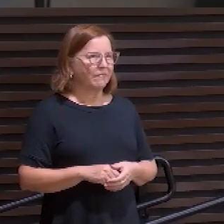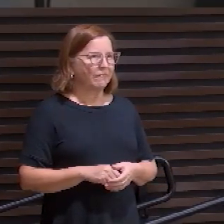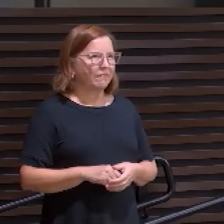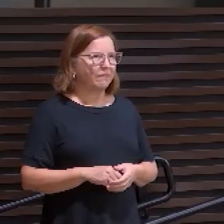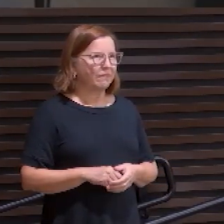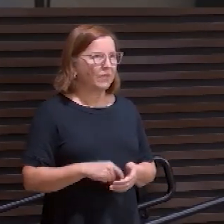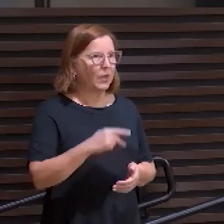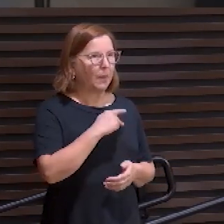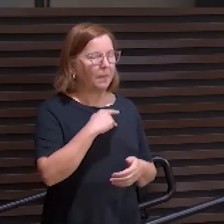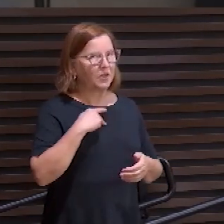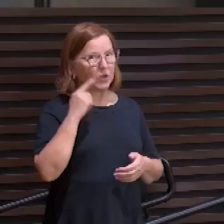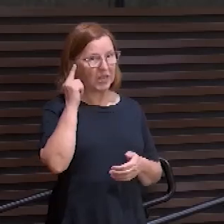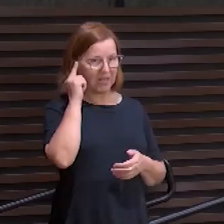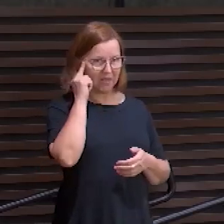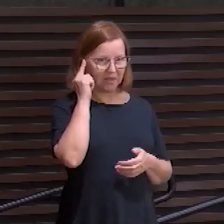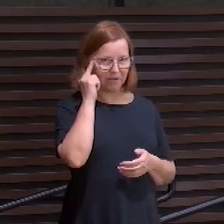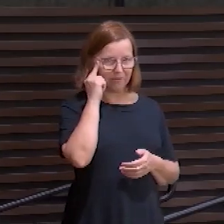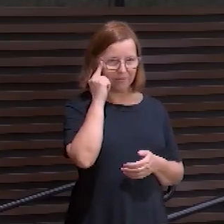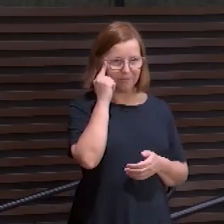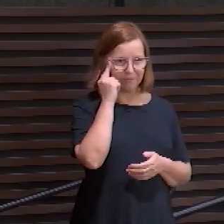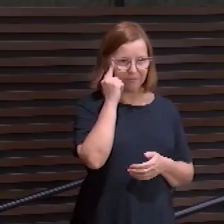Pastor Glênio,